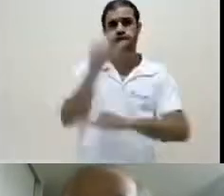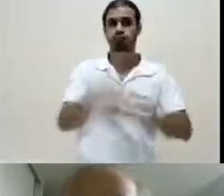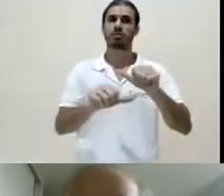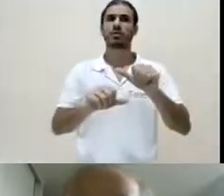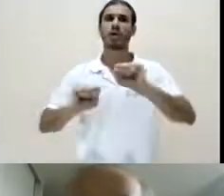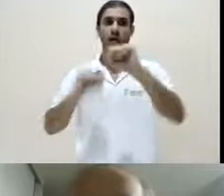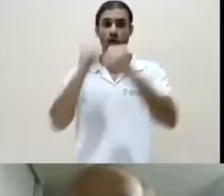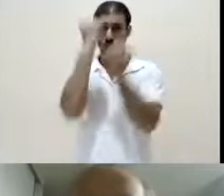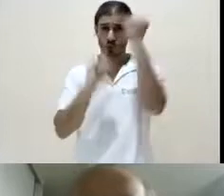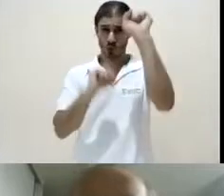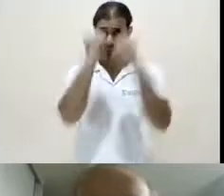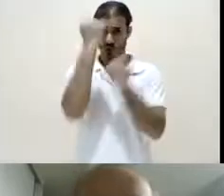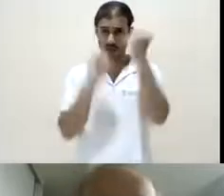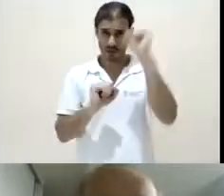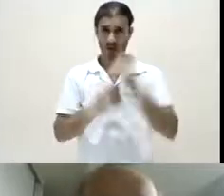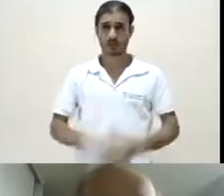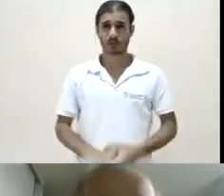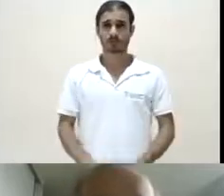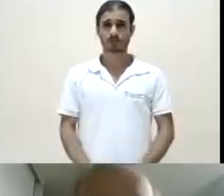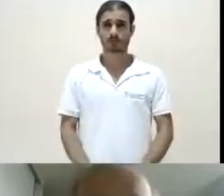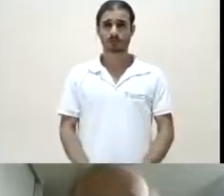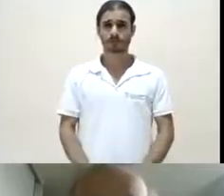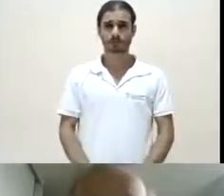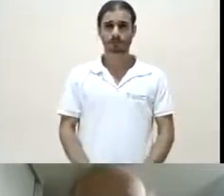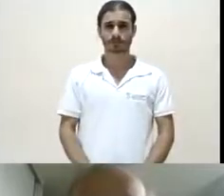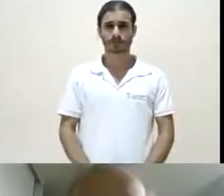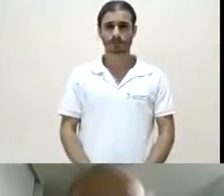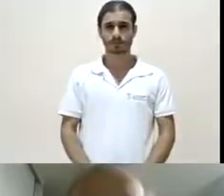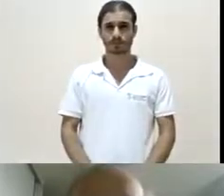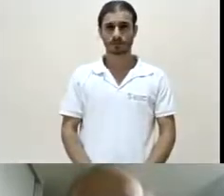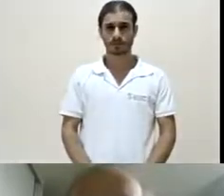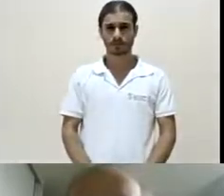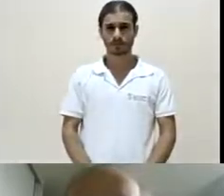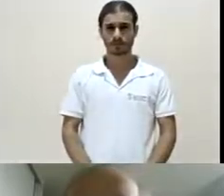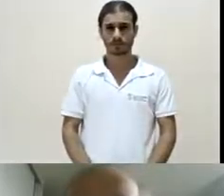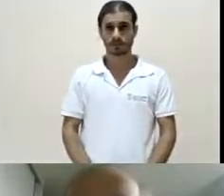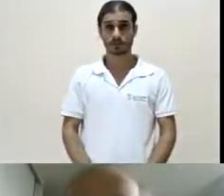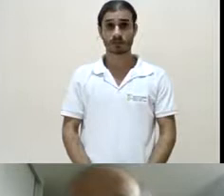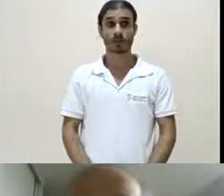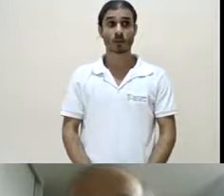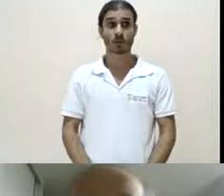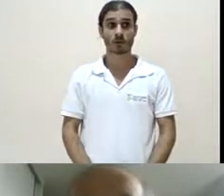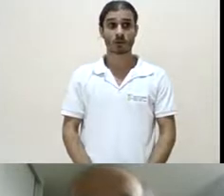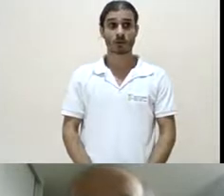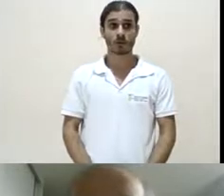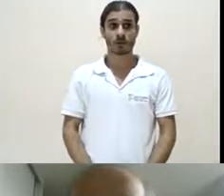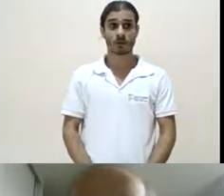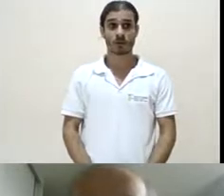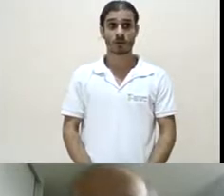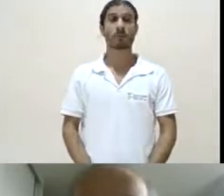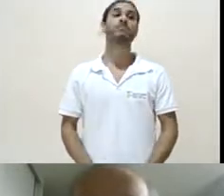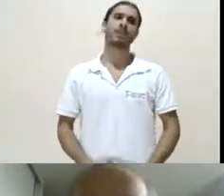Não. Ou, na verdade, não seria a quarta evolução industrial, né? A quarta evolução que é tecnológica,